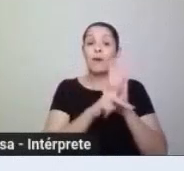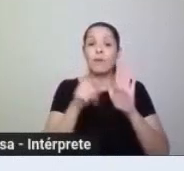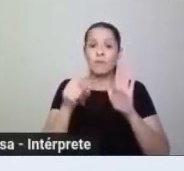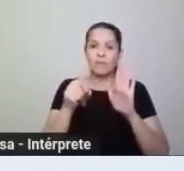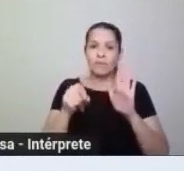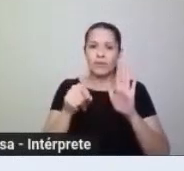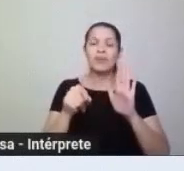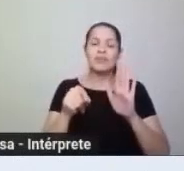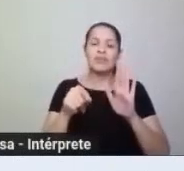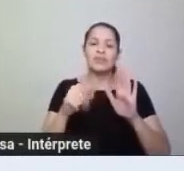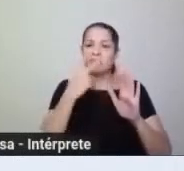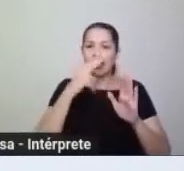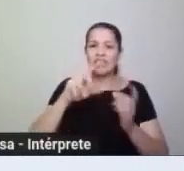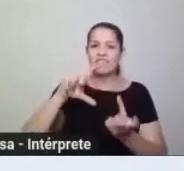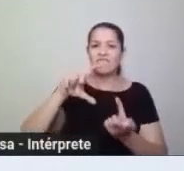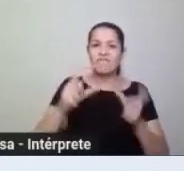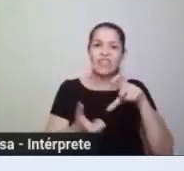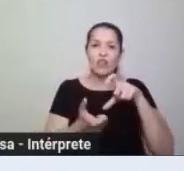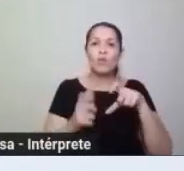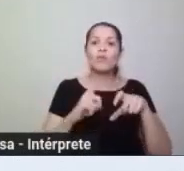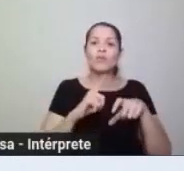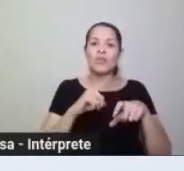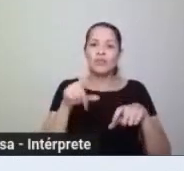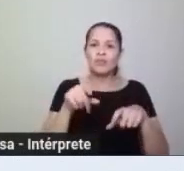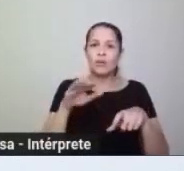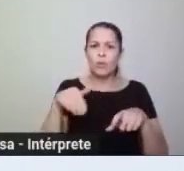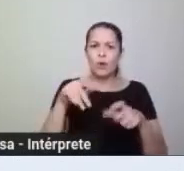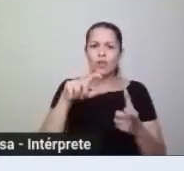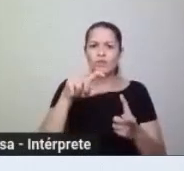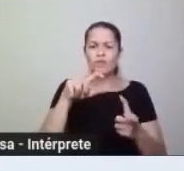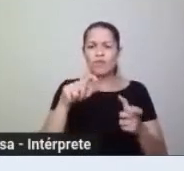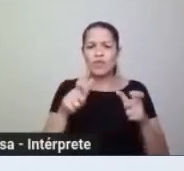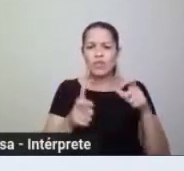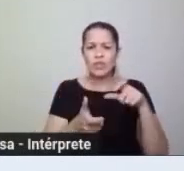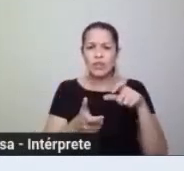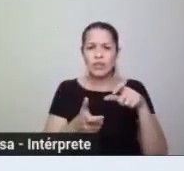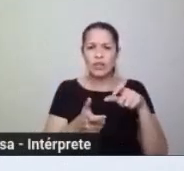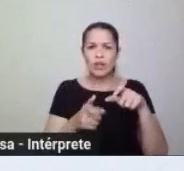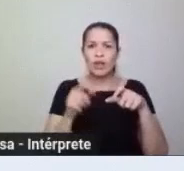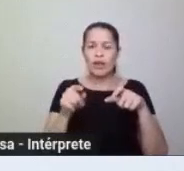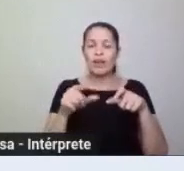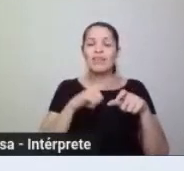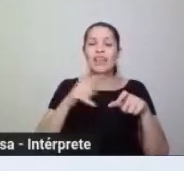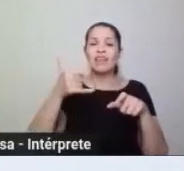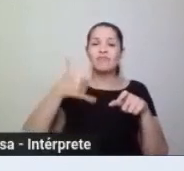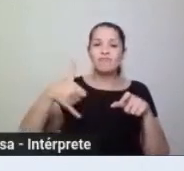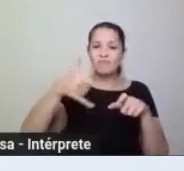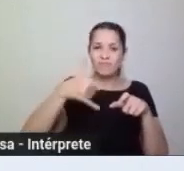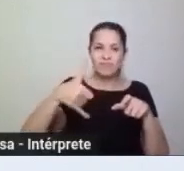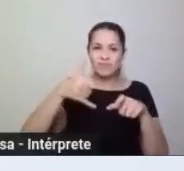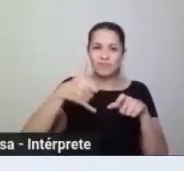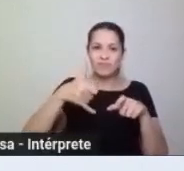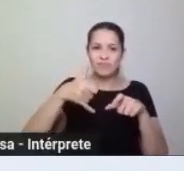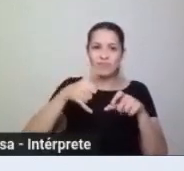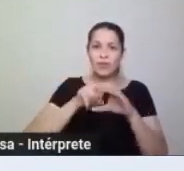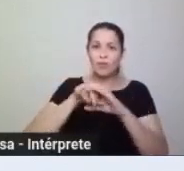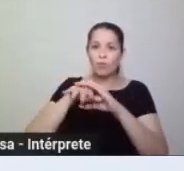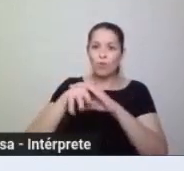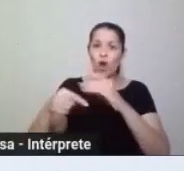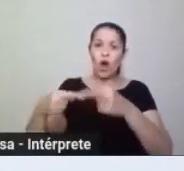graxa que virou. Nele virar, ele direcionou a lubrificação que tinha que entrar para o